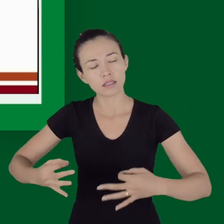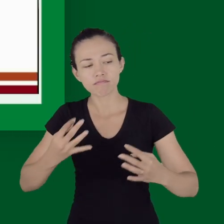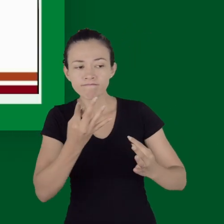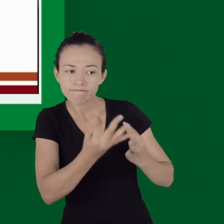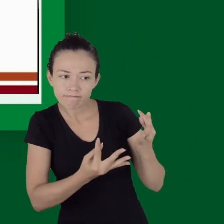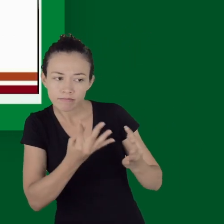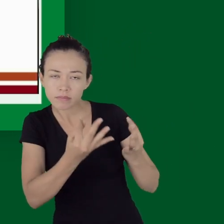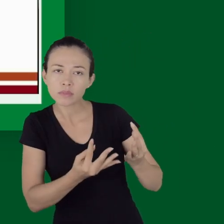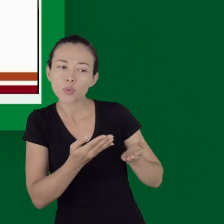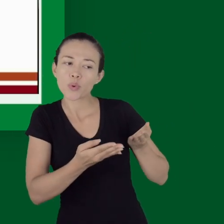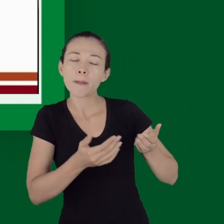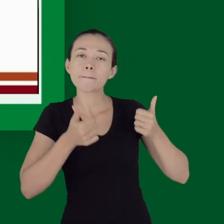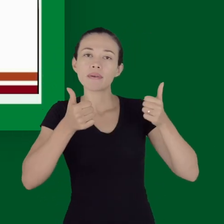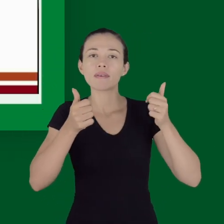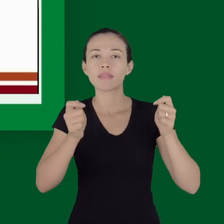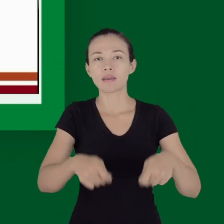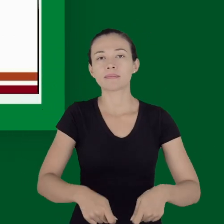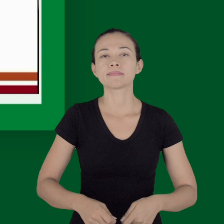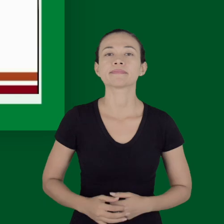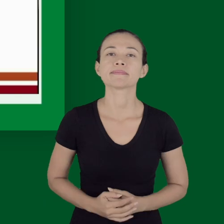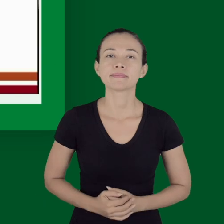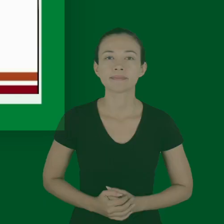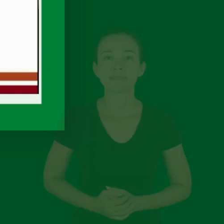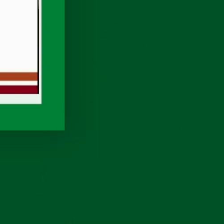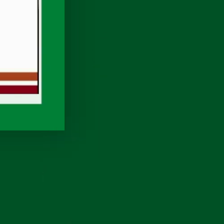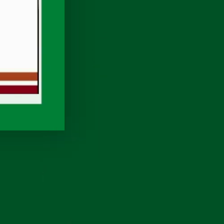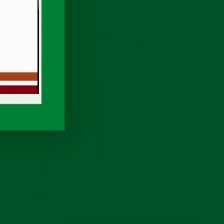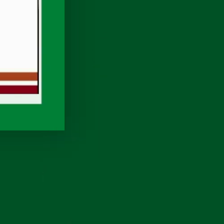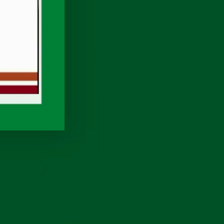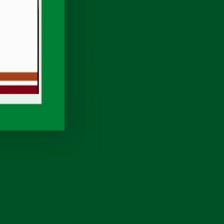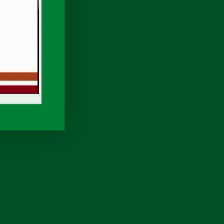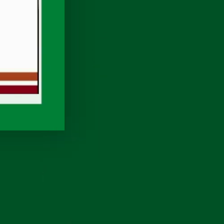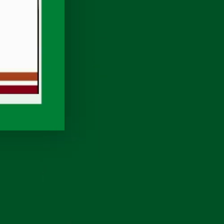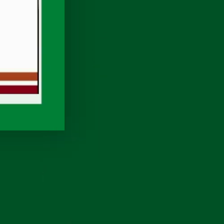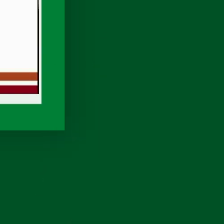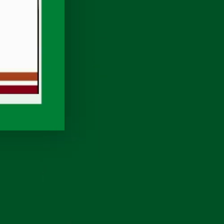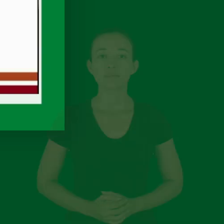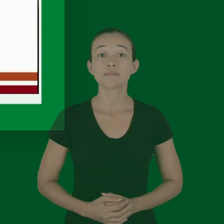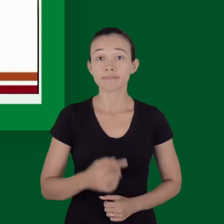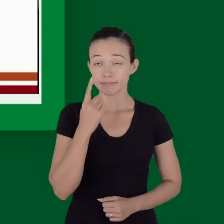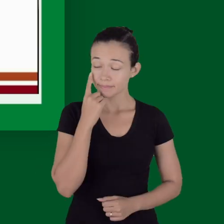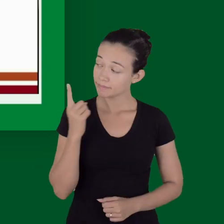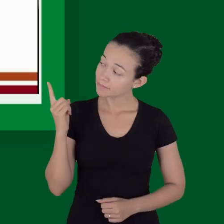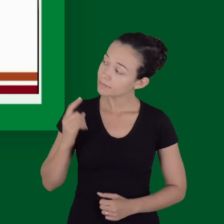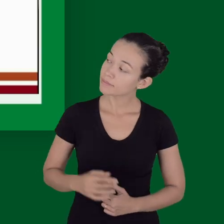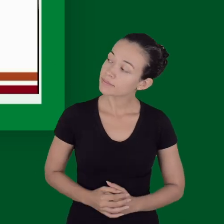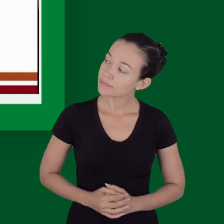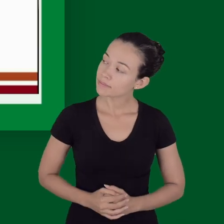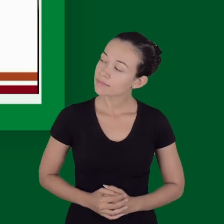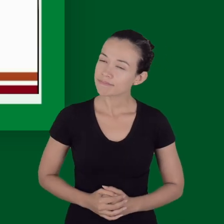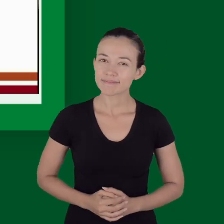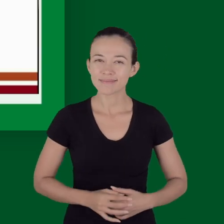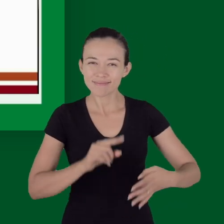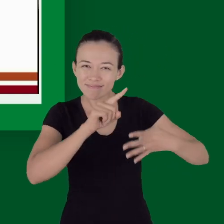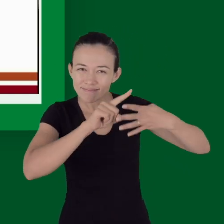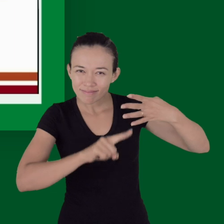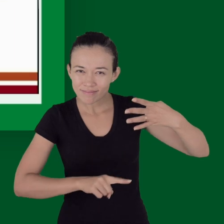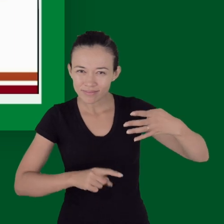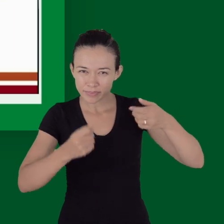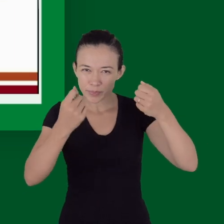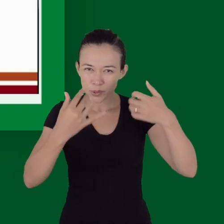possa eh receber um tratamento adequado pro caso dele essa tabela aqui da